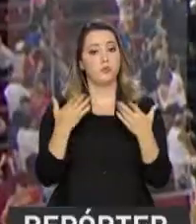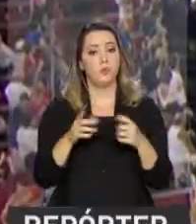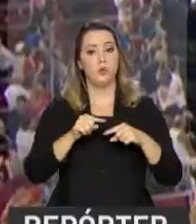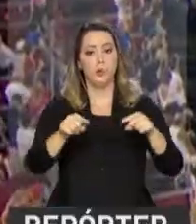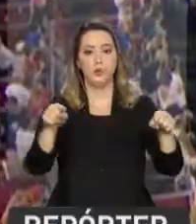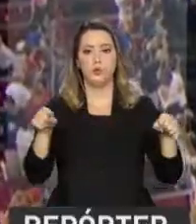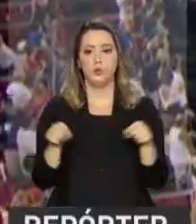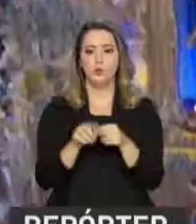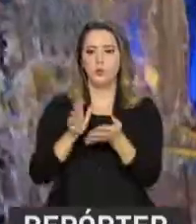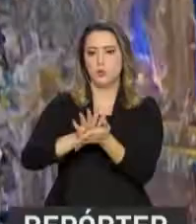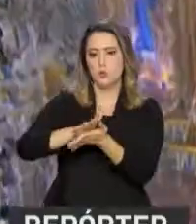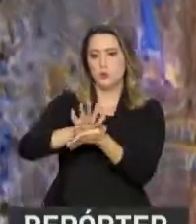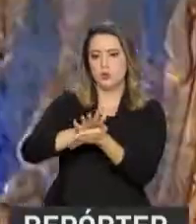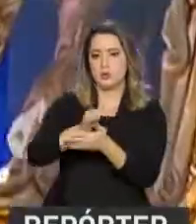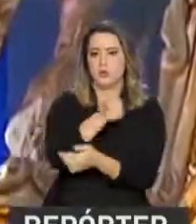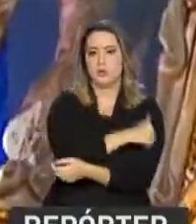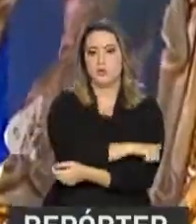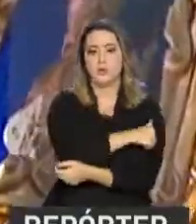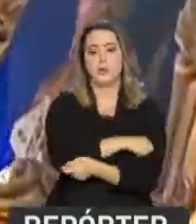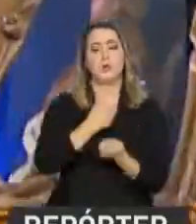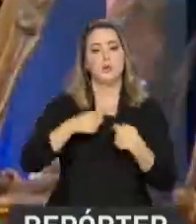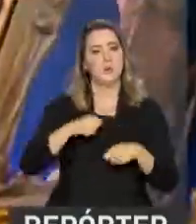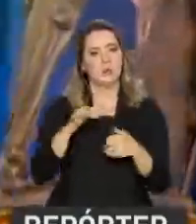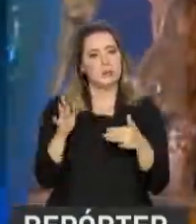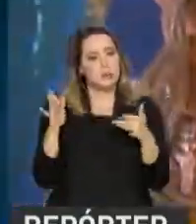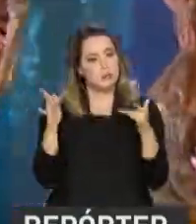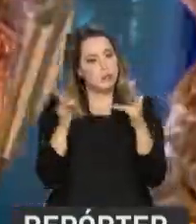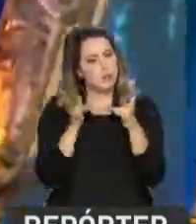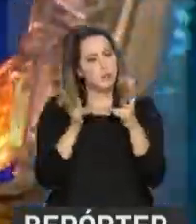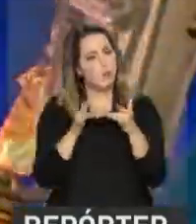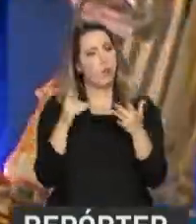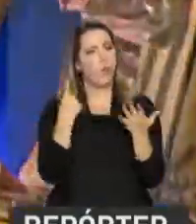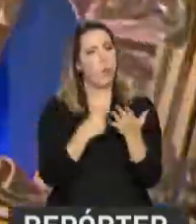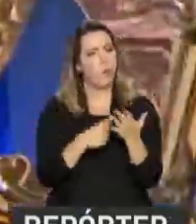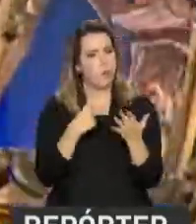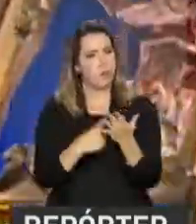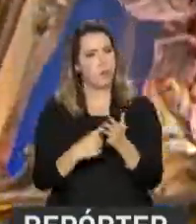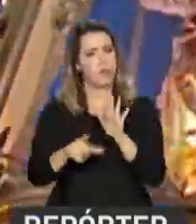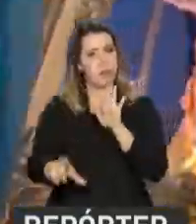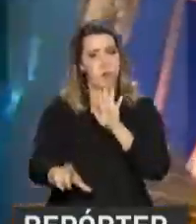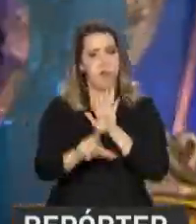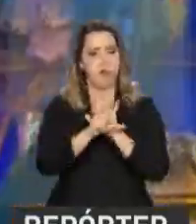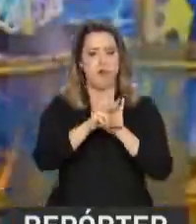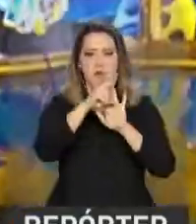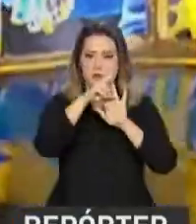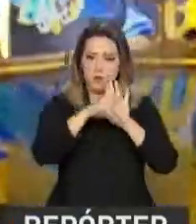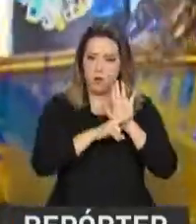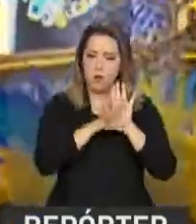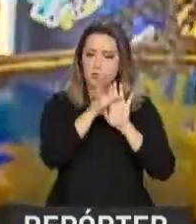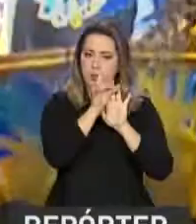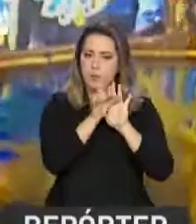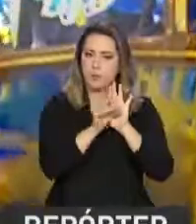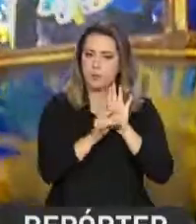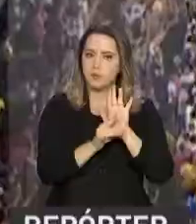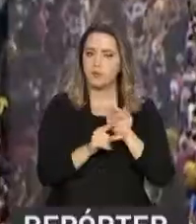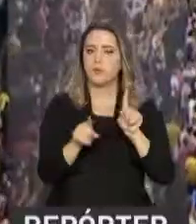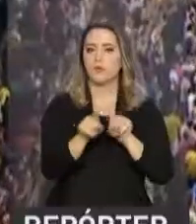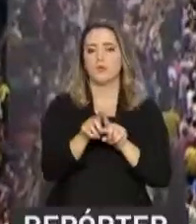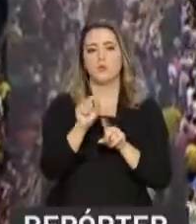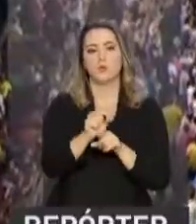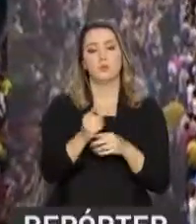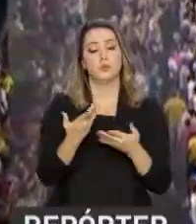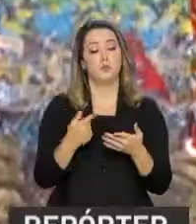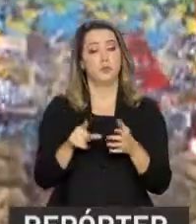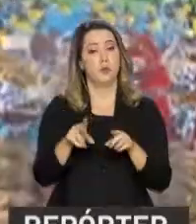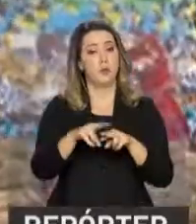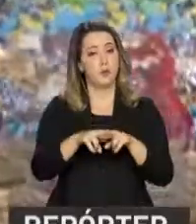Escolas de Samba do Rio de Janeiro precisa se adequar às exigências da lei, criada para promover as expressões culturais nacionais